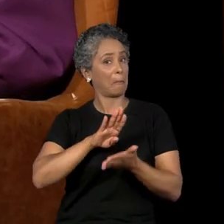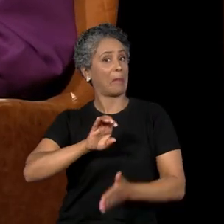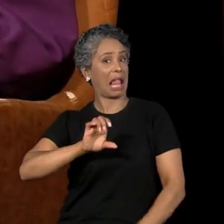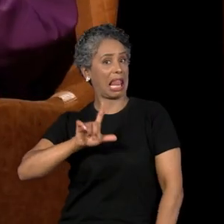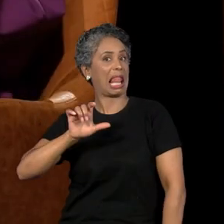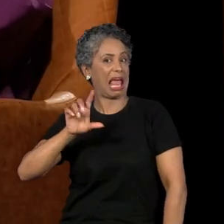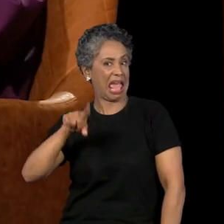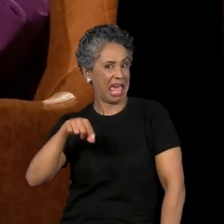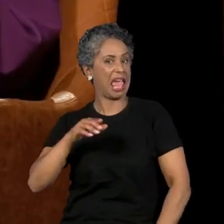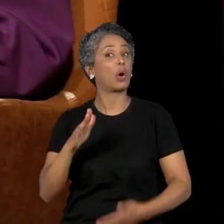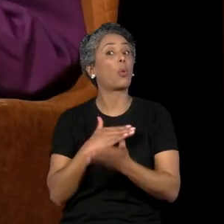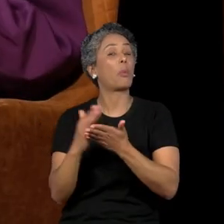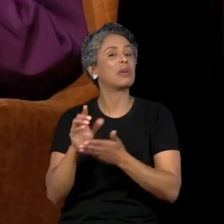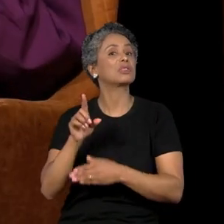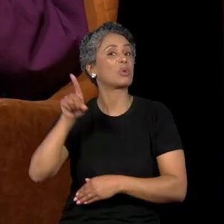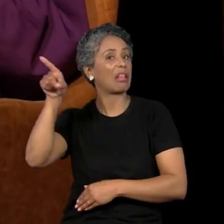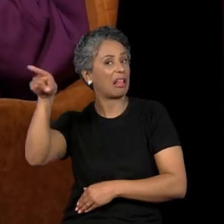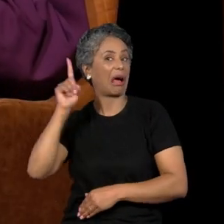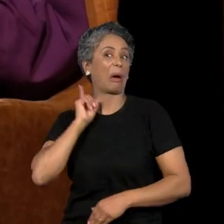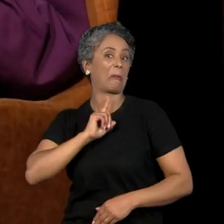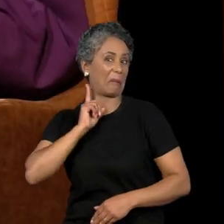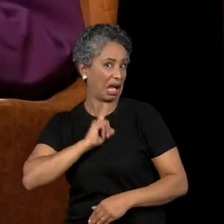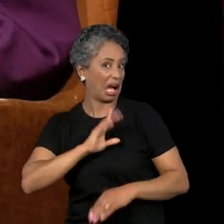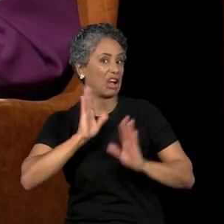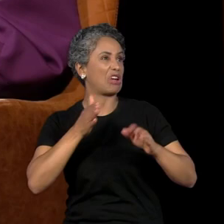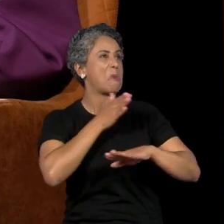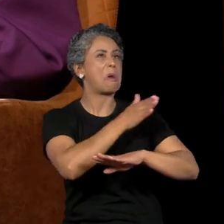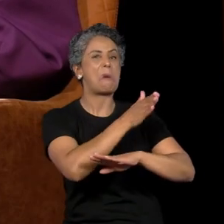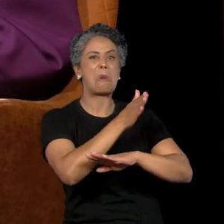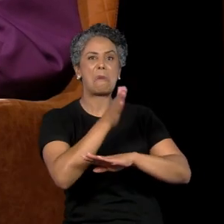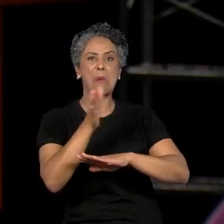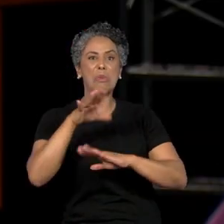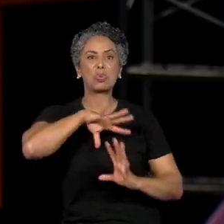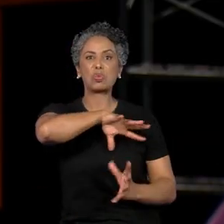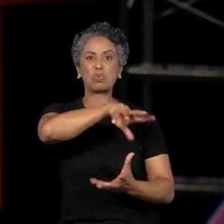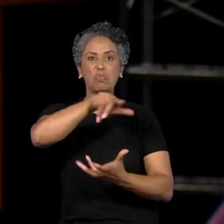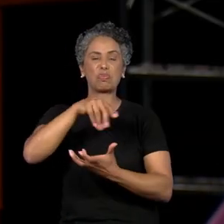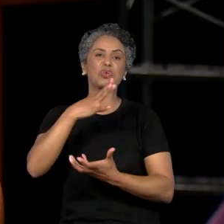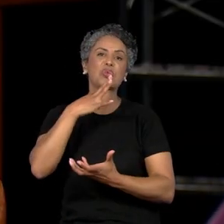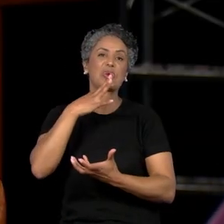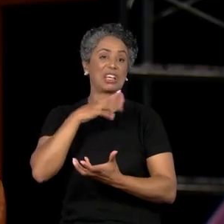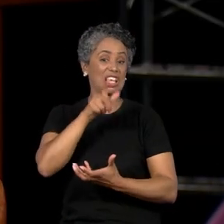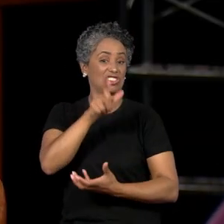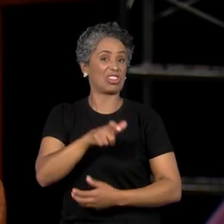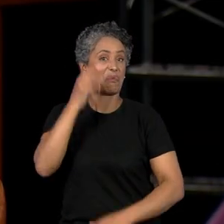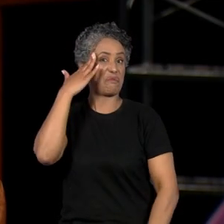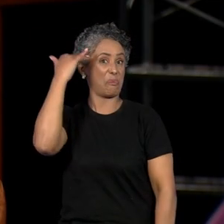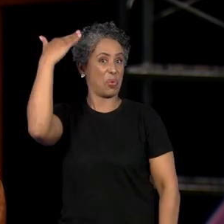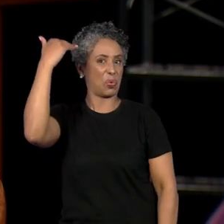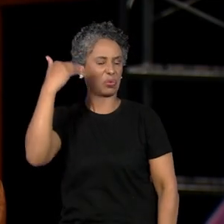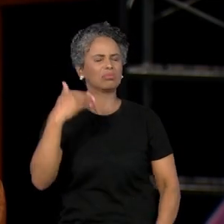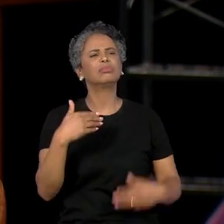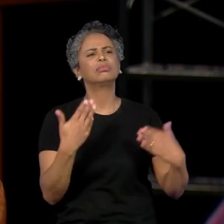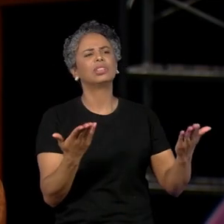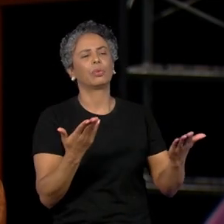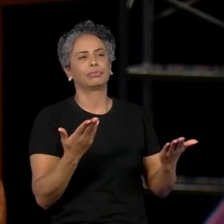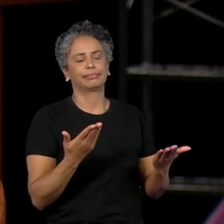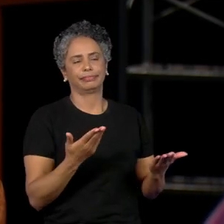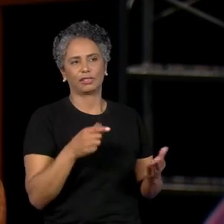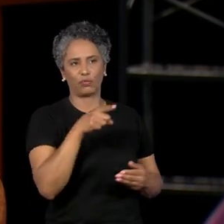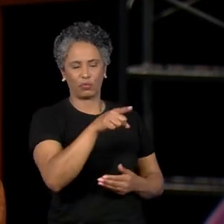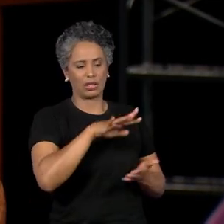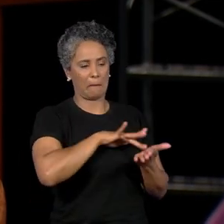Belo Horizonte, foi para o Rio, foi para o mundo afora. Antes da gente se aprofundar mais aí na tua vida como